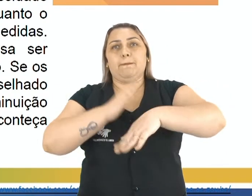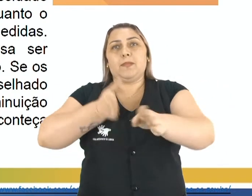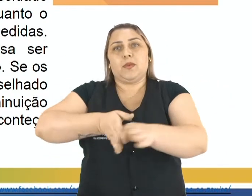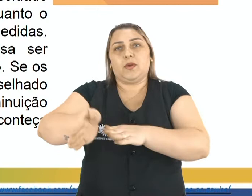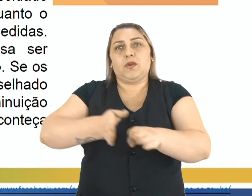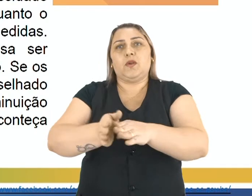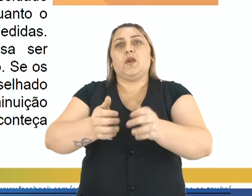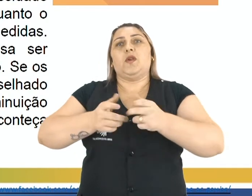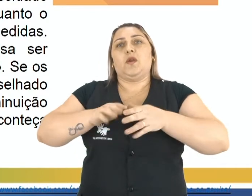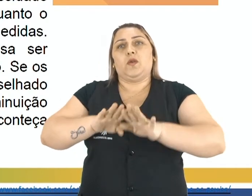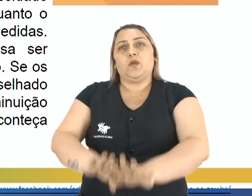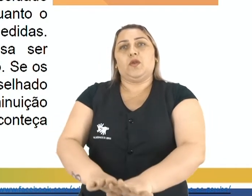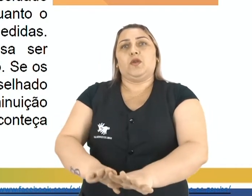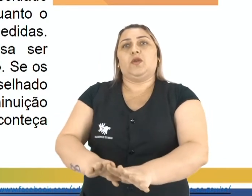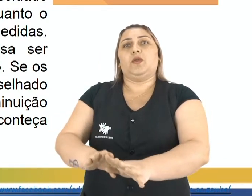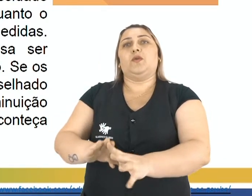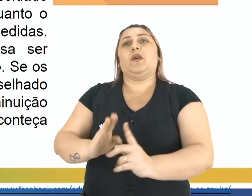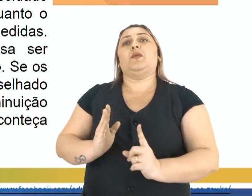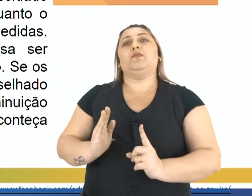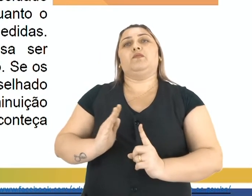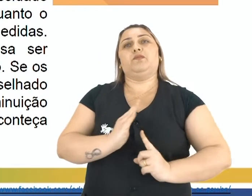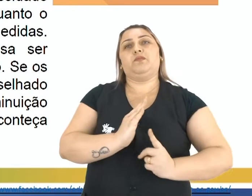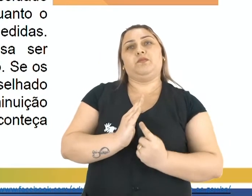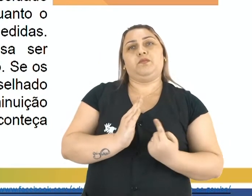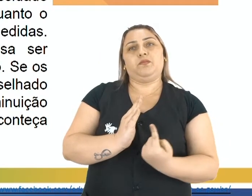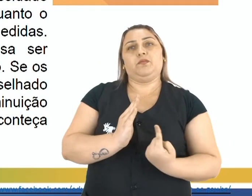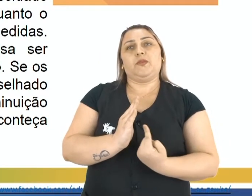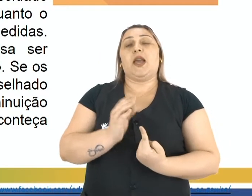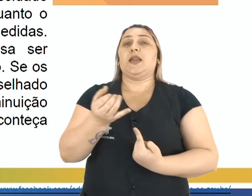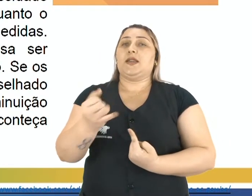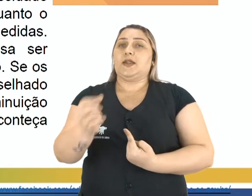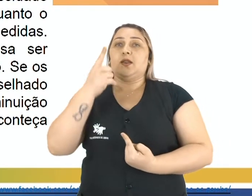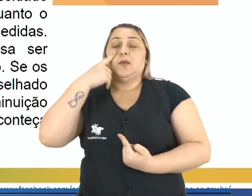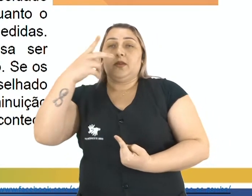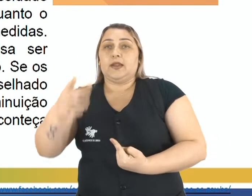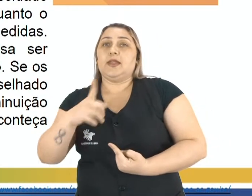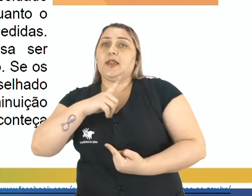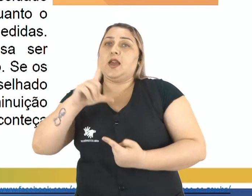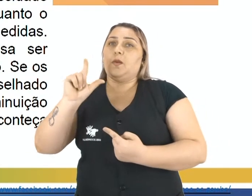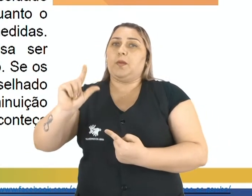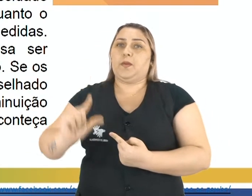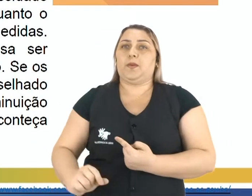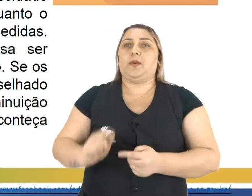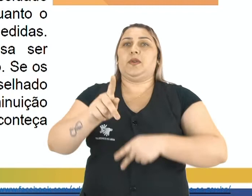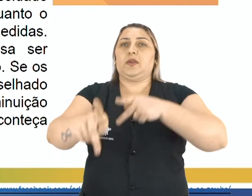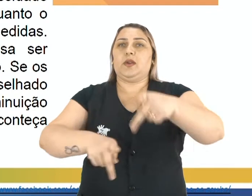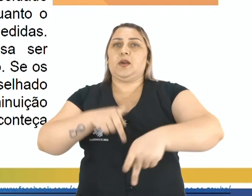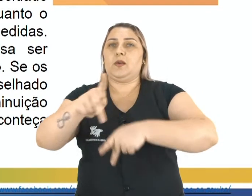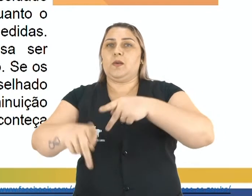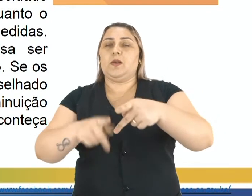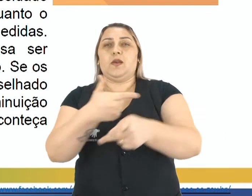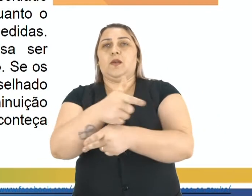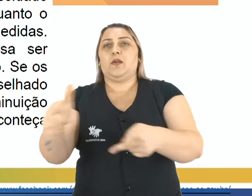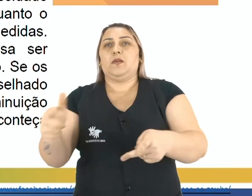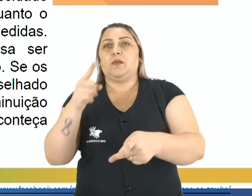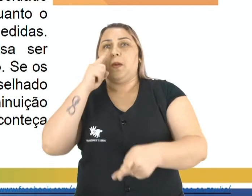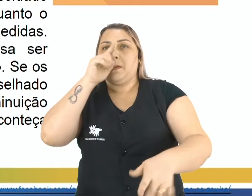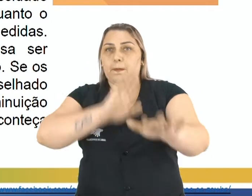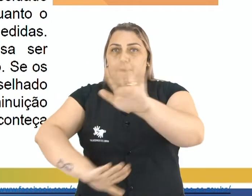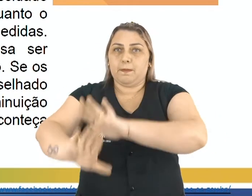é permanecer no isolamento. Se for observado que houve diminuição e que a população não corre riscos,